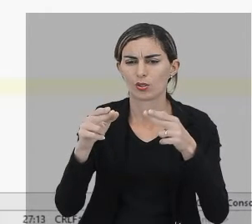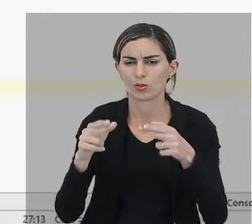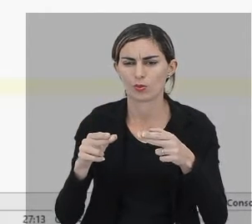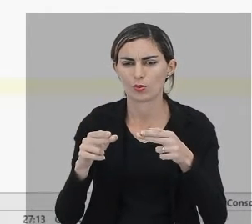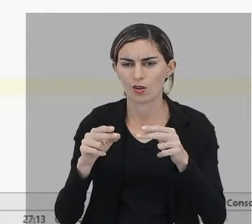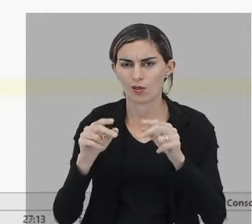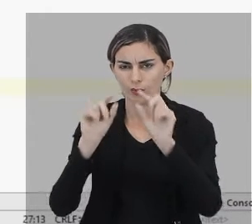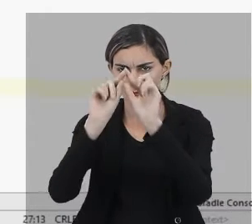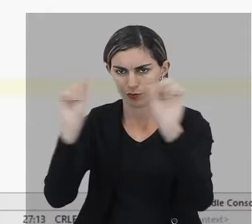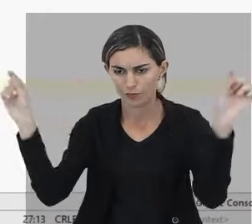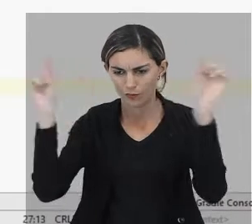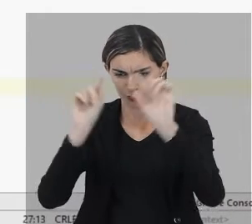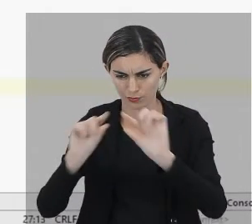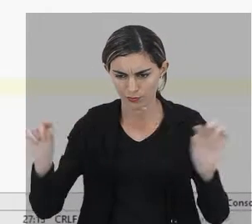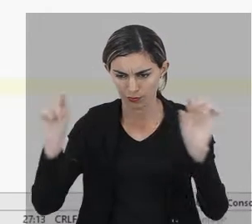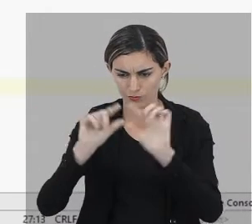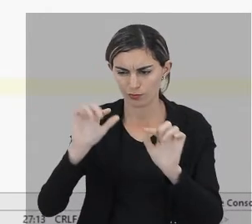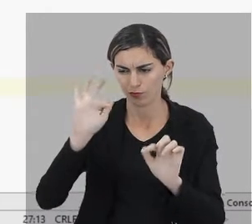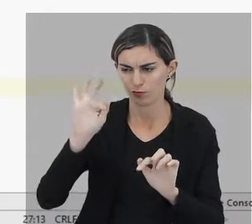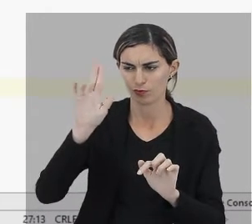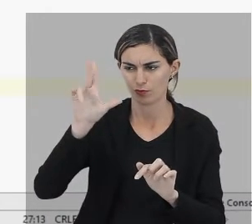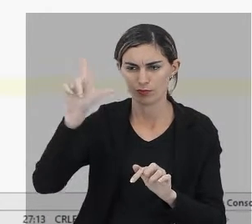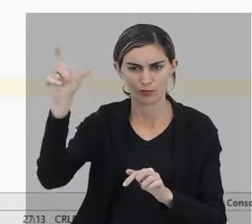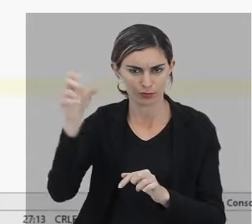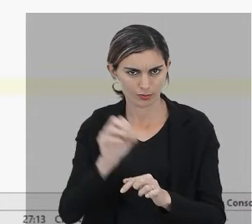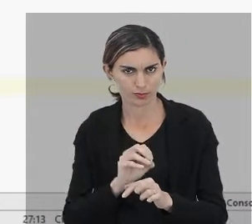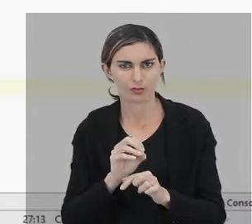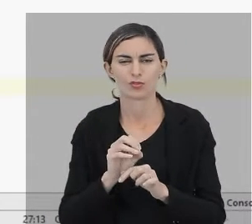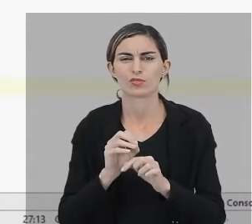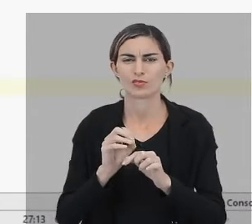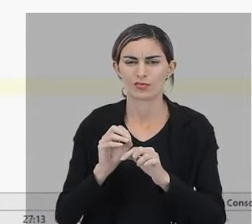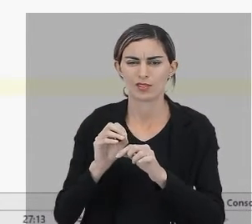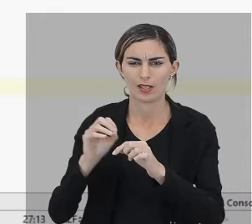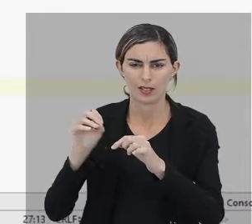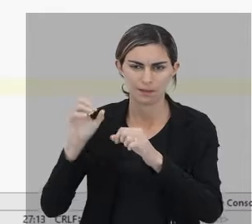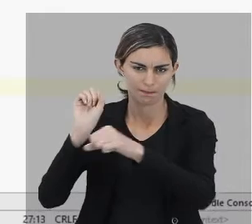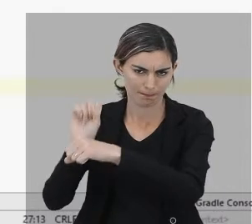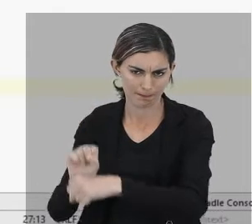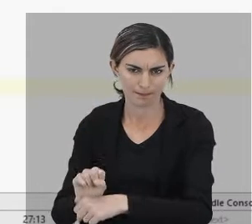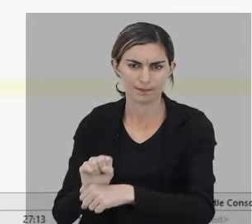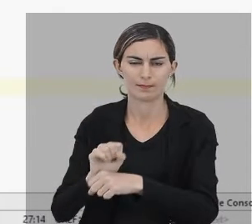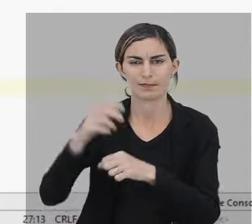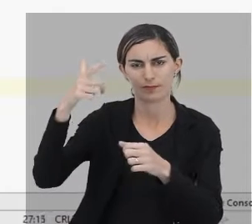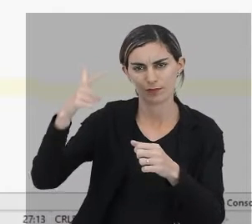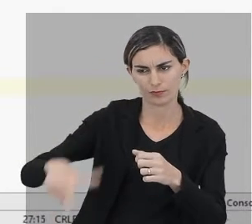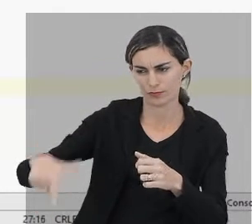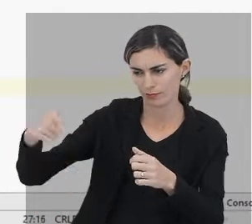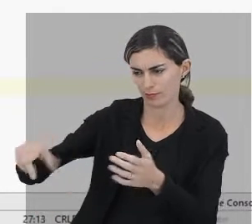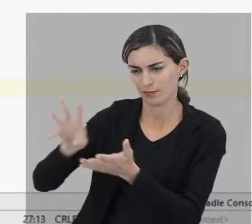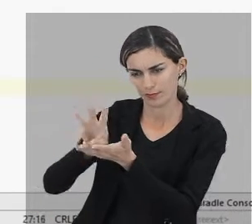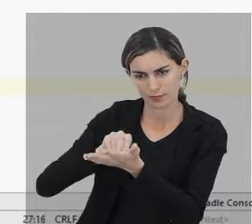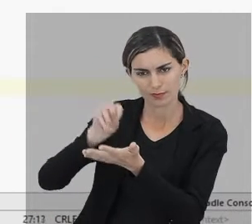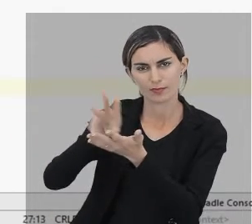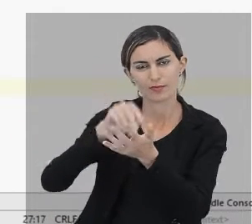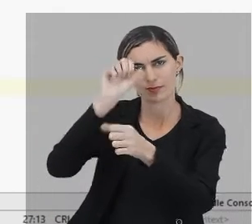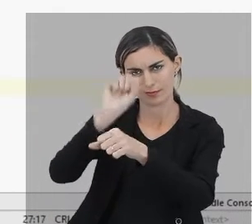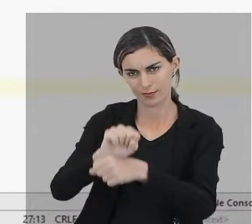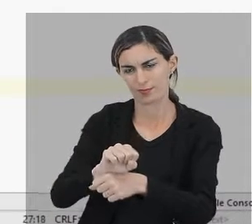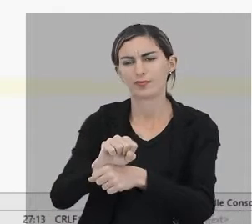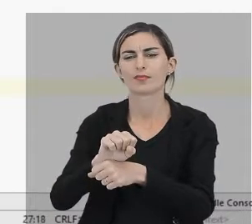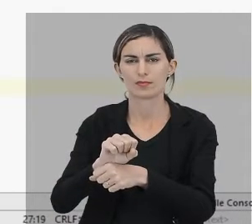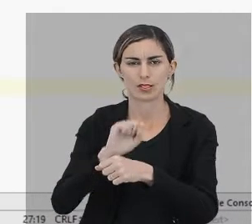interromper o fluxo. Então vamos ver primeiro o break. Ele vai dar uma parada na repetição.